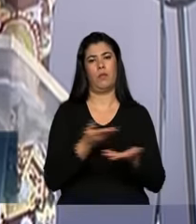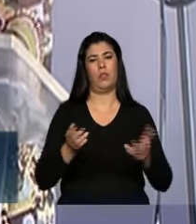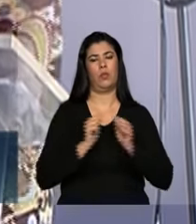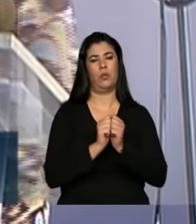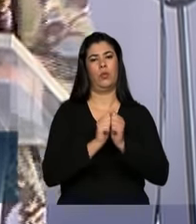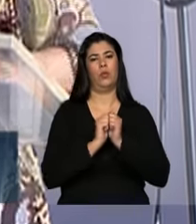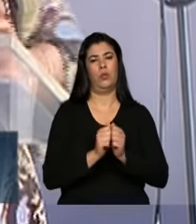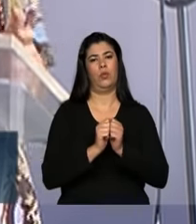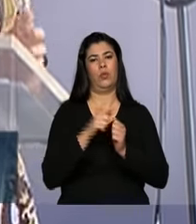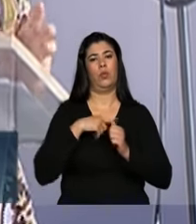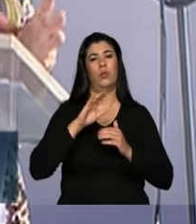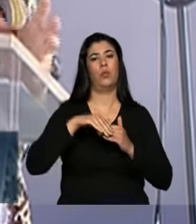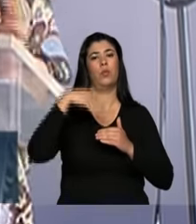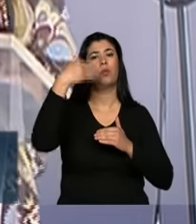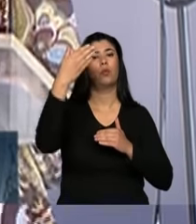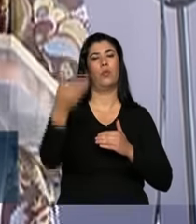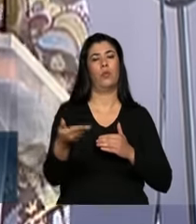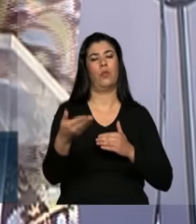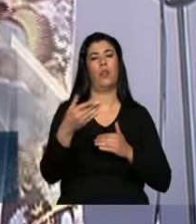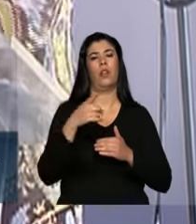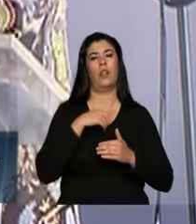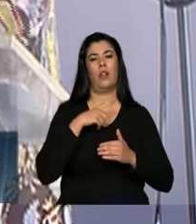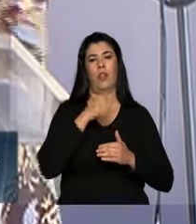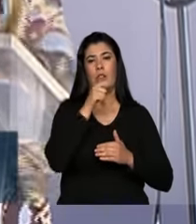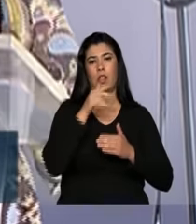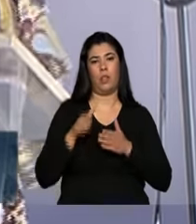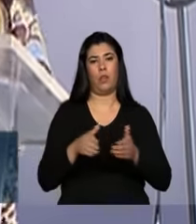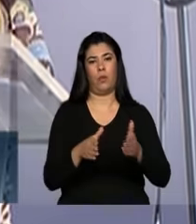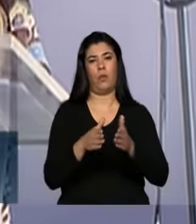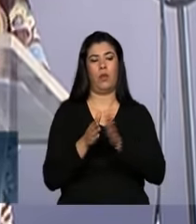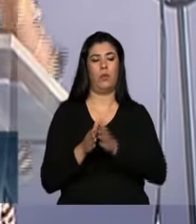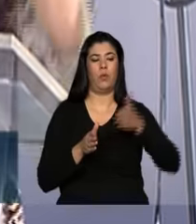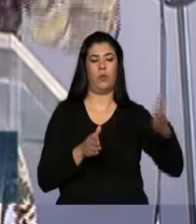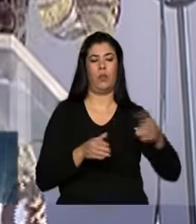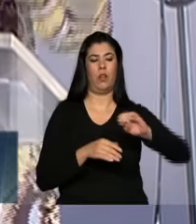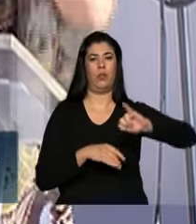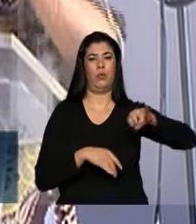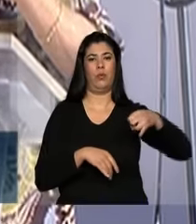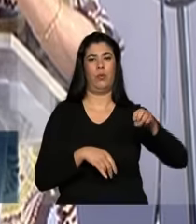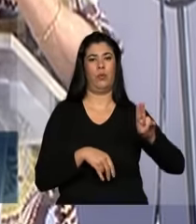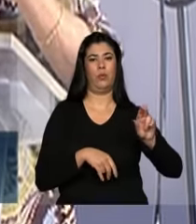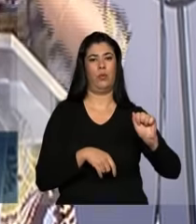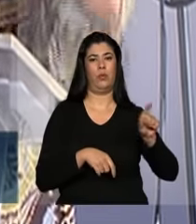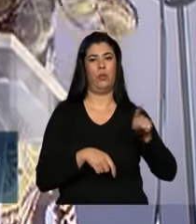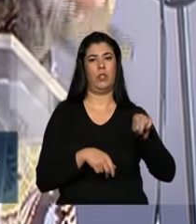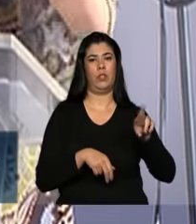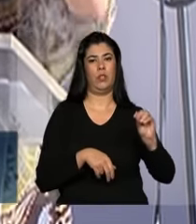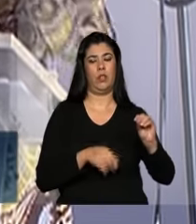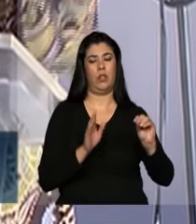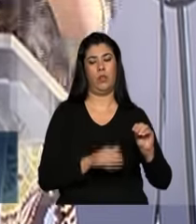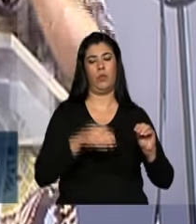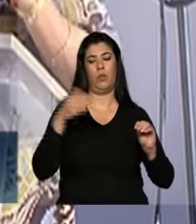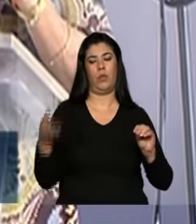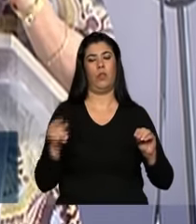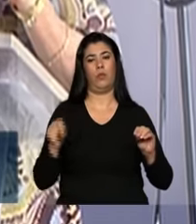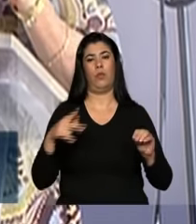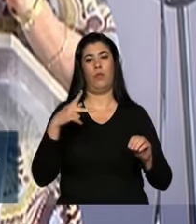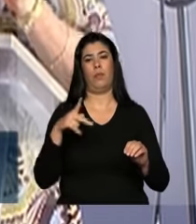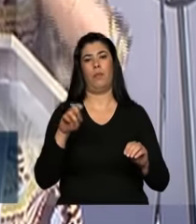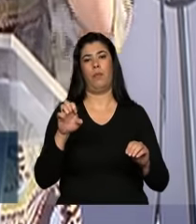têm do lado de lá do Rio Petrolina. Uma empurra a outra. E aí, aqui em